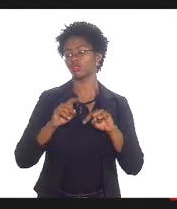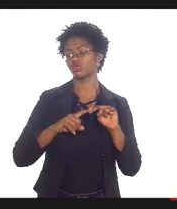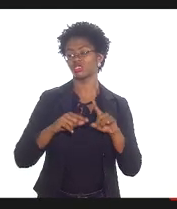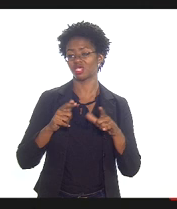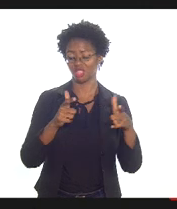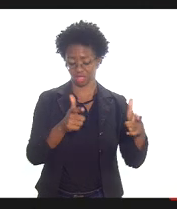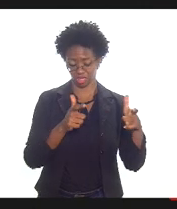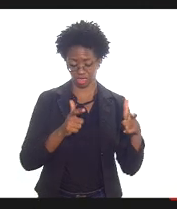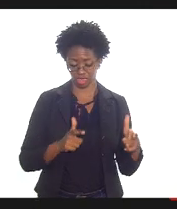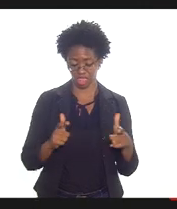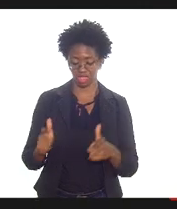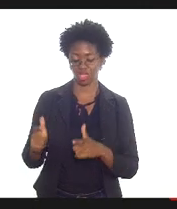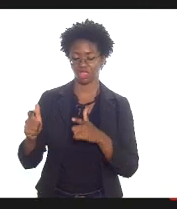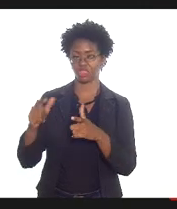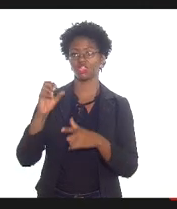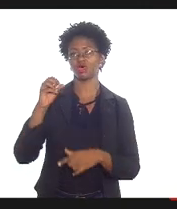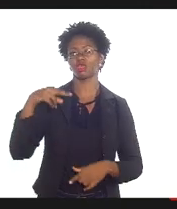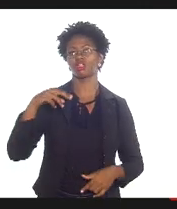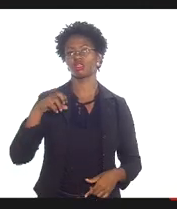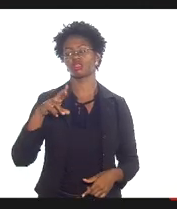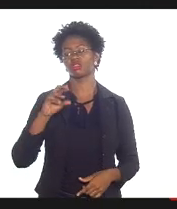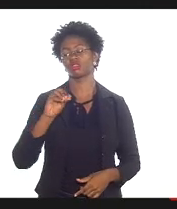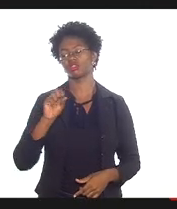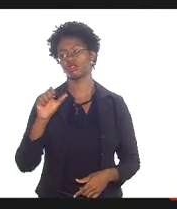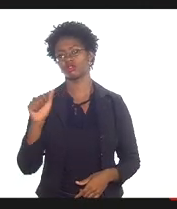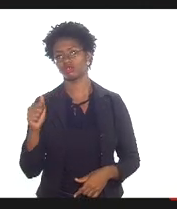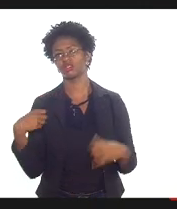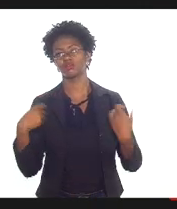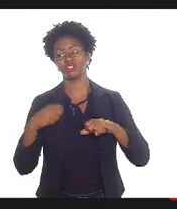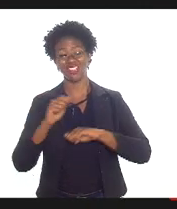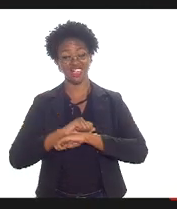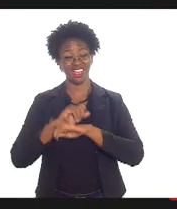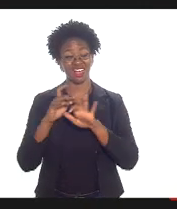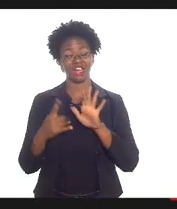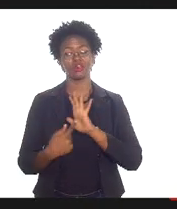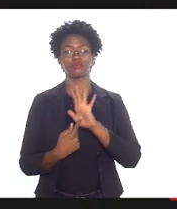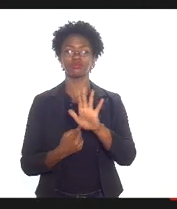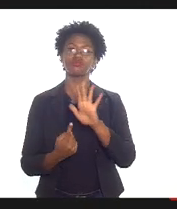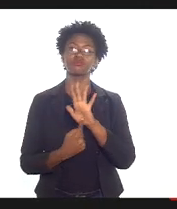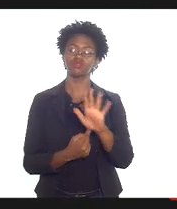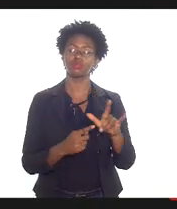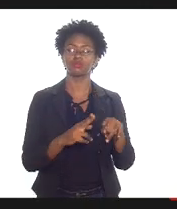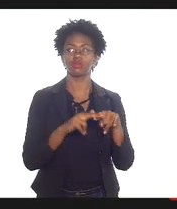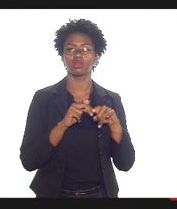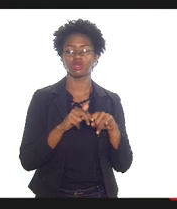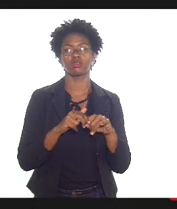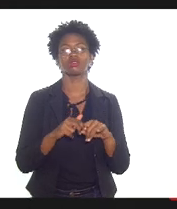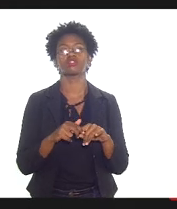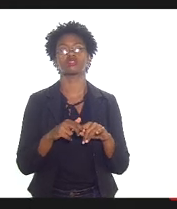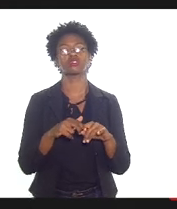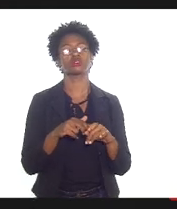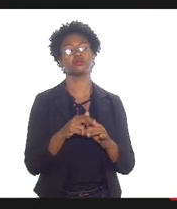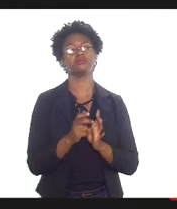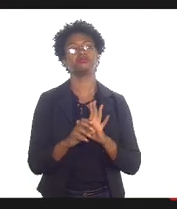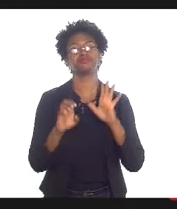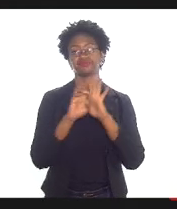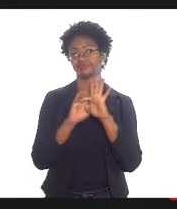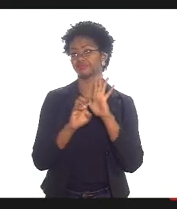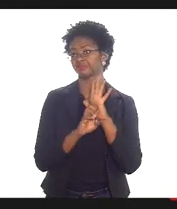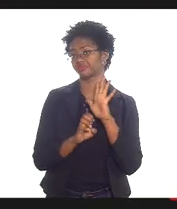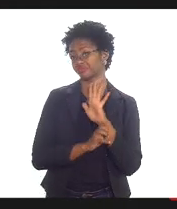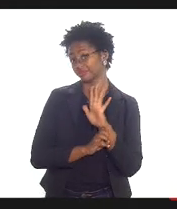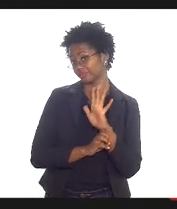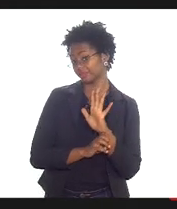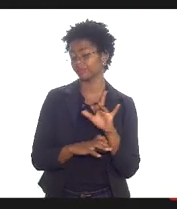ser claramente explicitados, porque tanto o edital do excedente da cessão